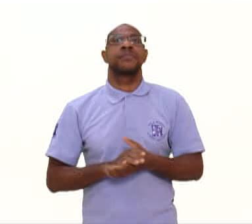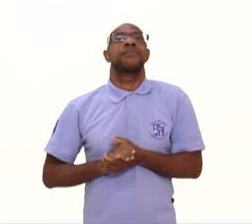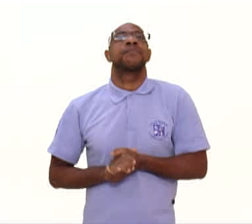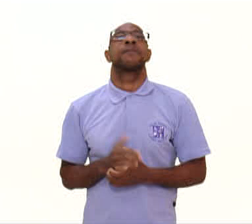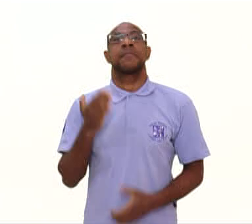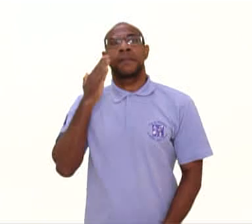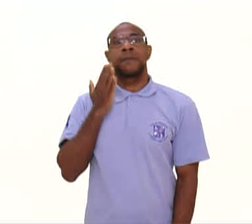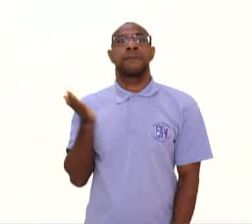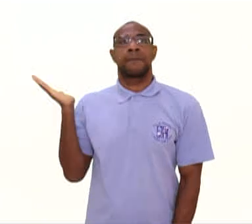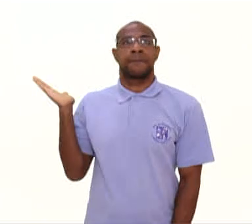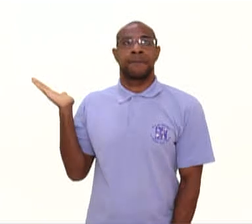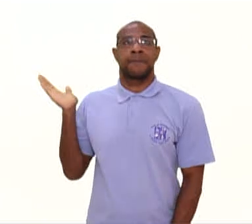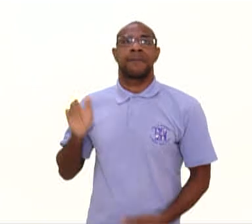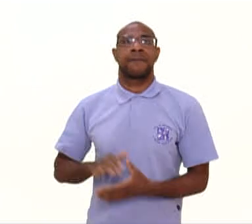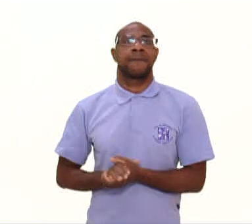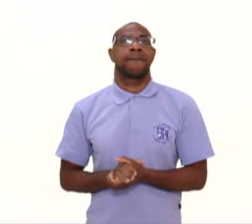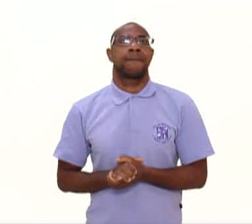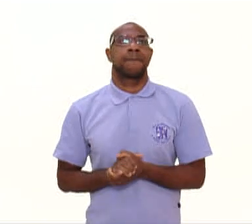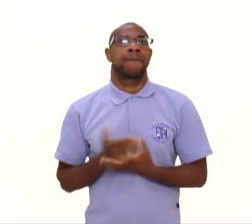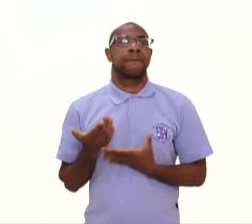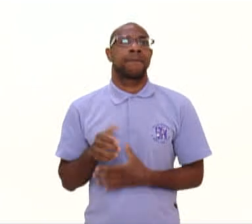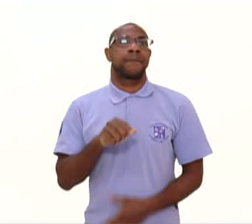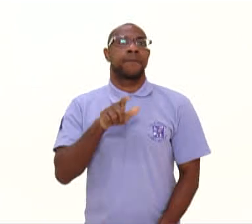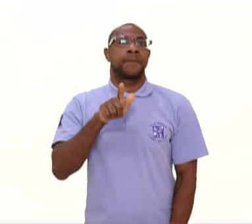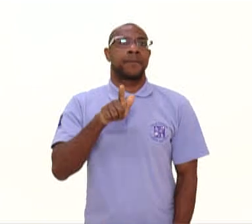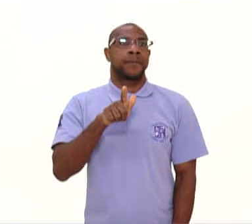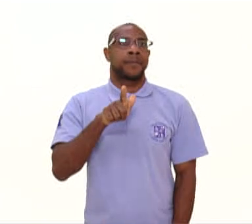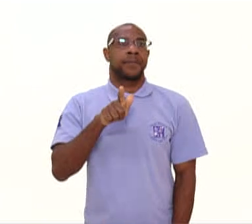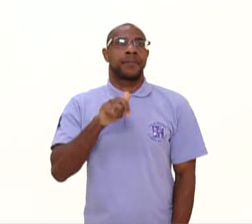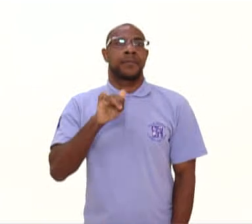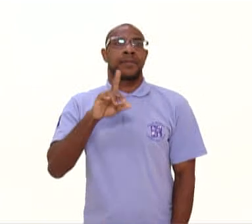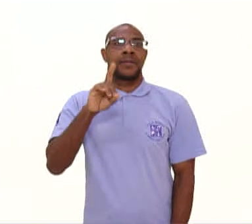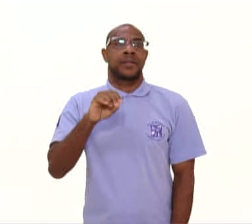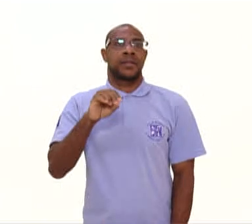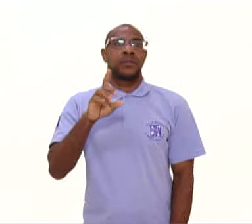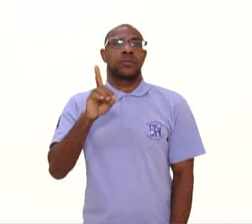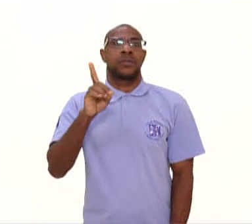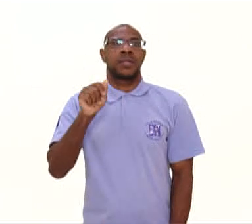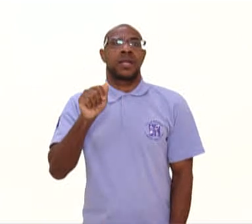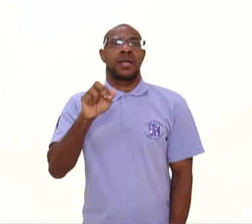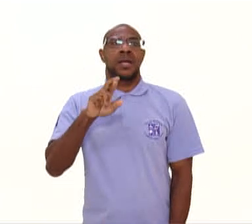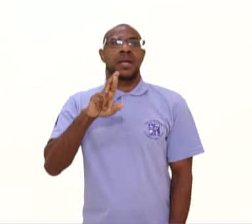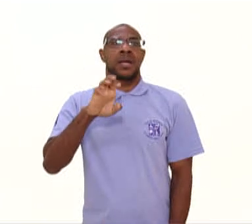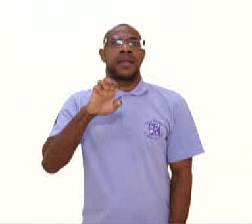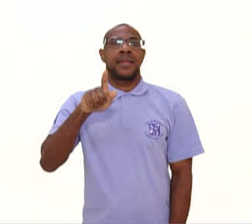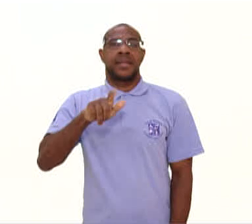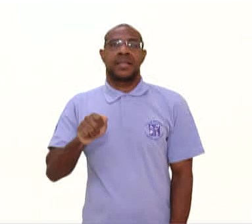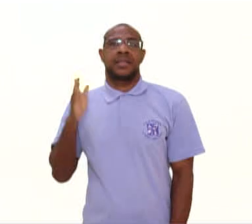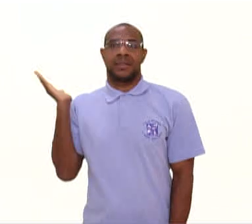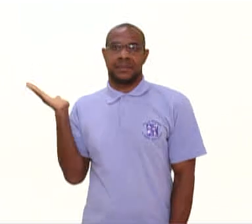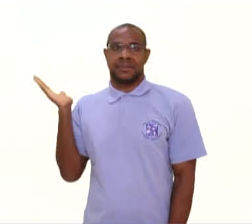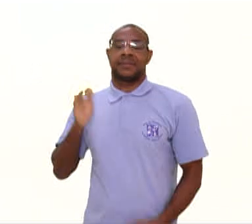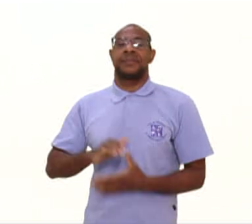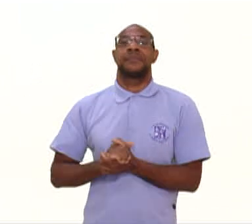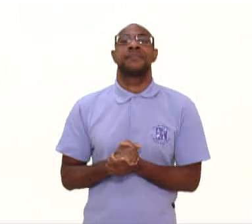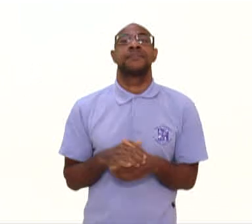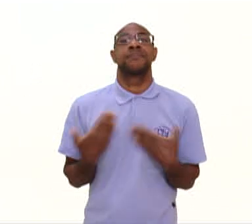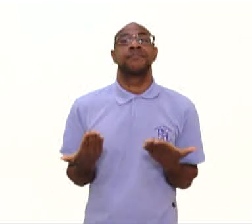ali, Guido d'Arezzo. Então, assim, qual que foi a importância desse monge na história? Vamos avançar